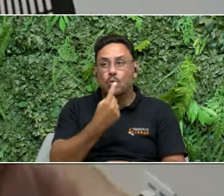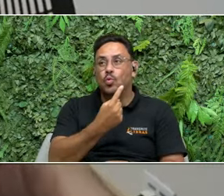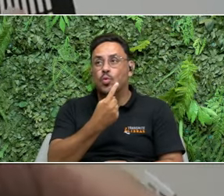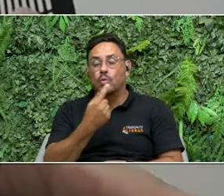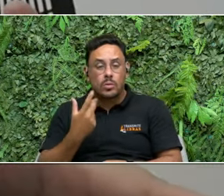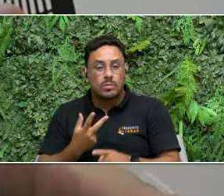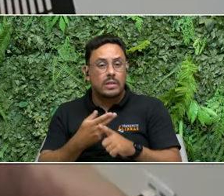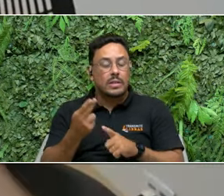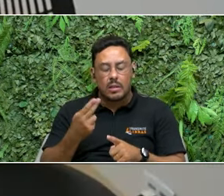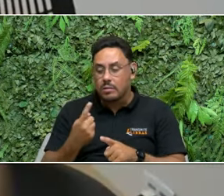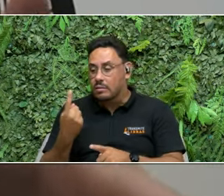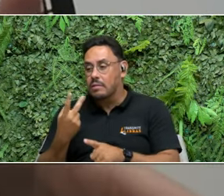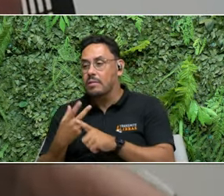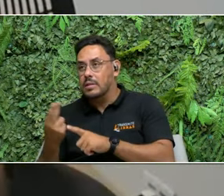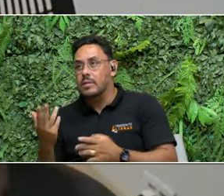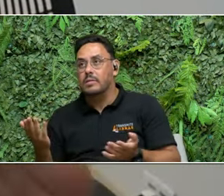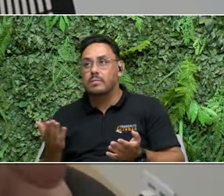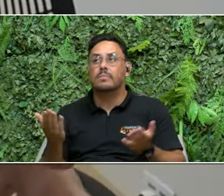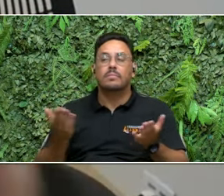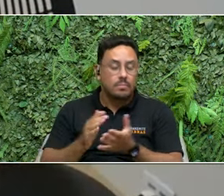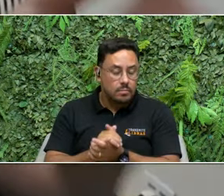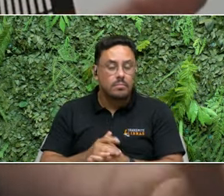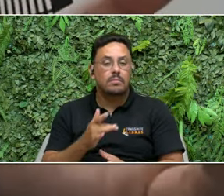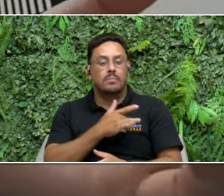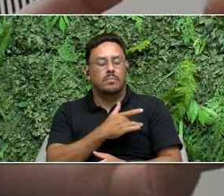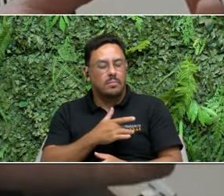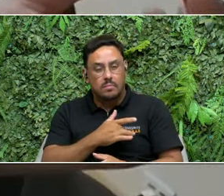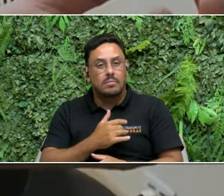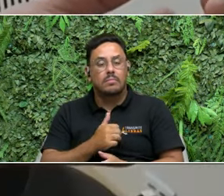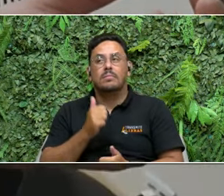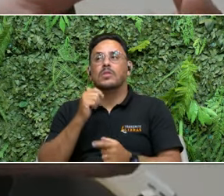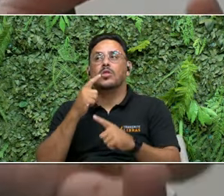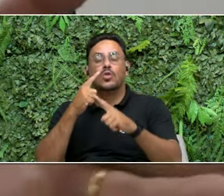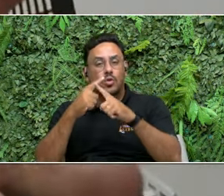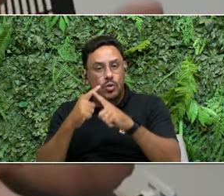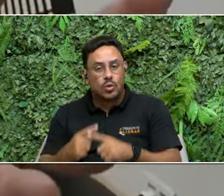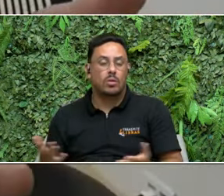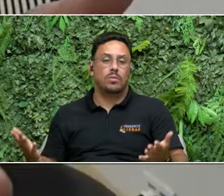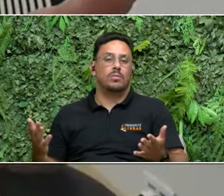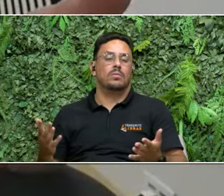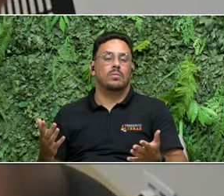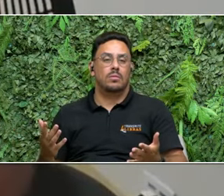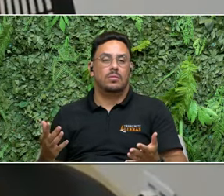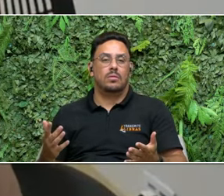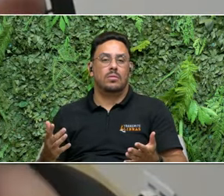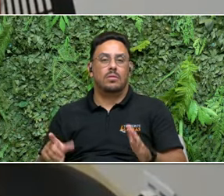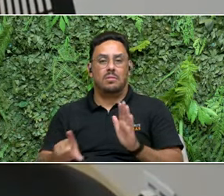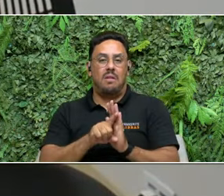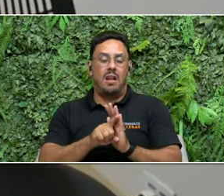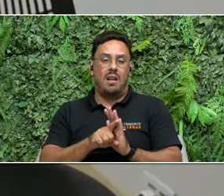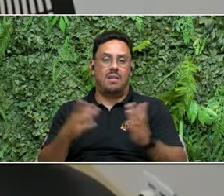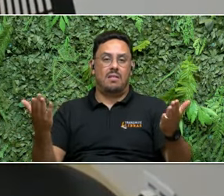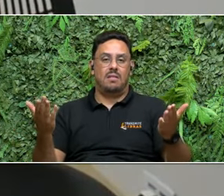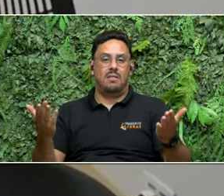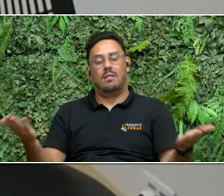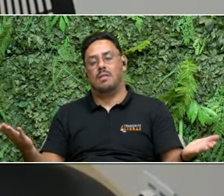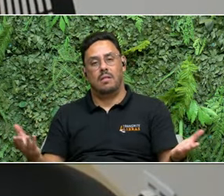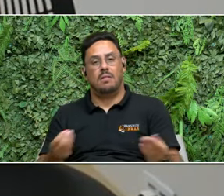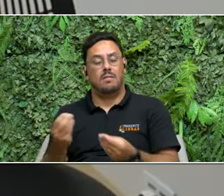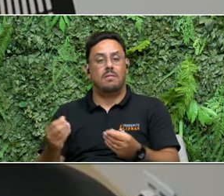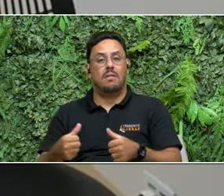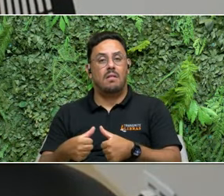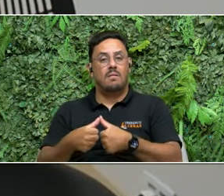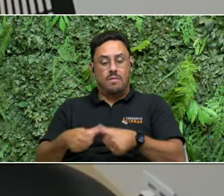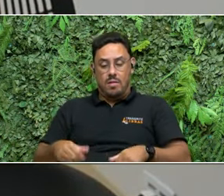partidas o Cruzeiro venceu e aí o Cruzeiro vai jogar com regulamento debaixo do braço se ficar um pouco